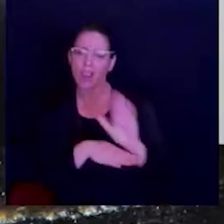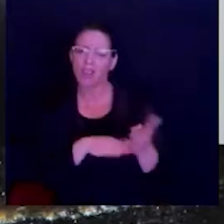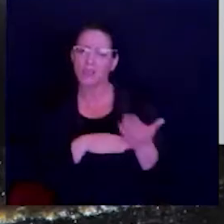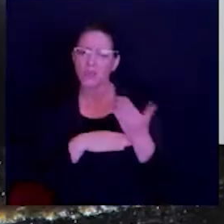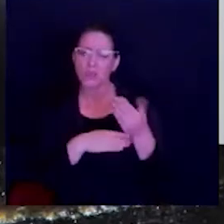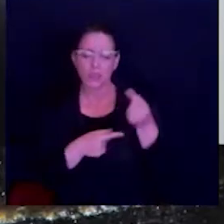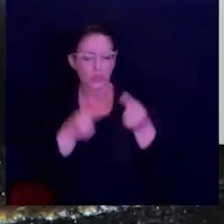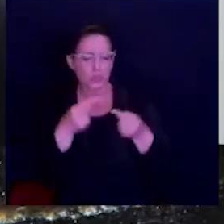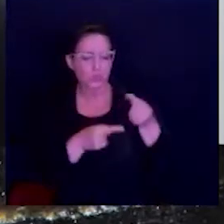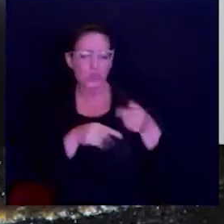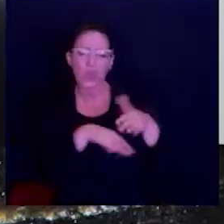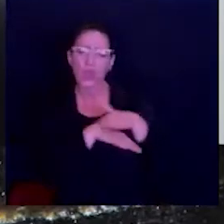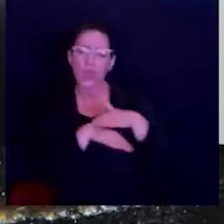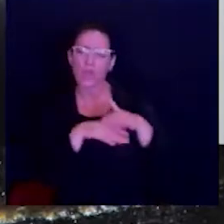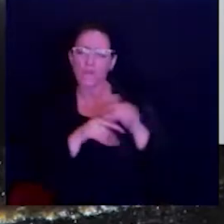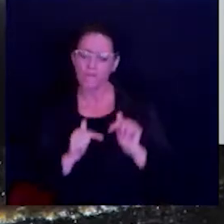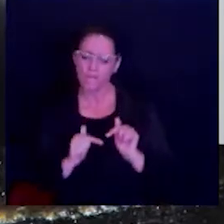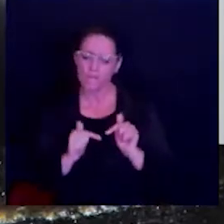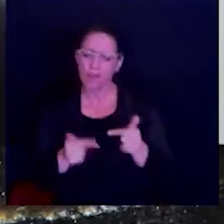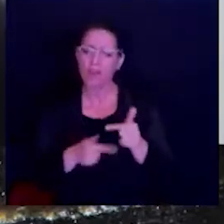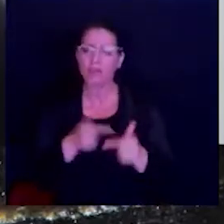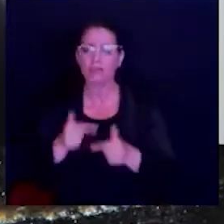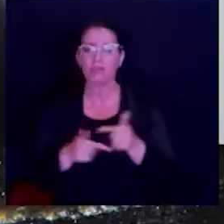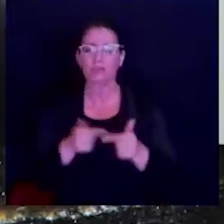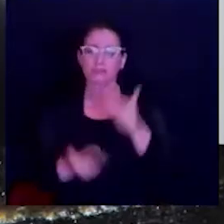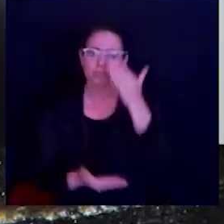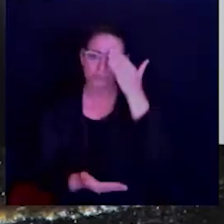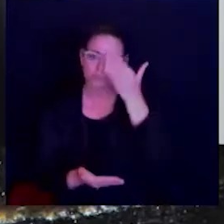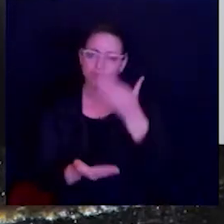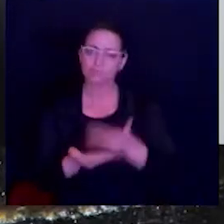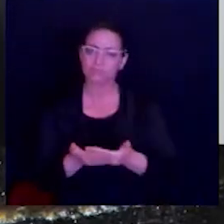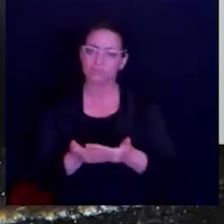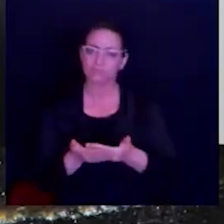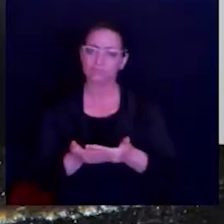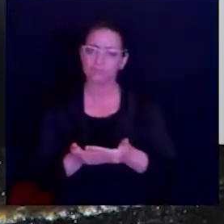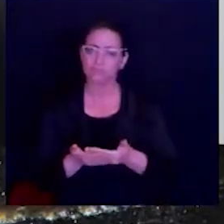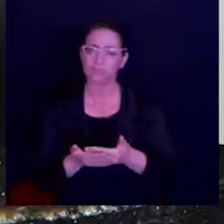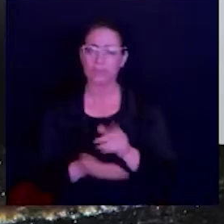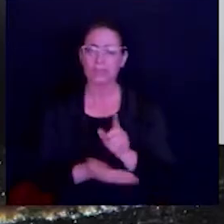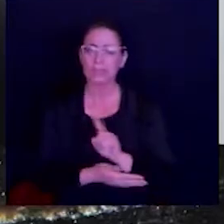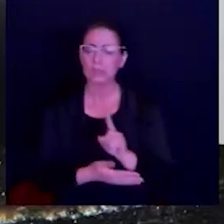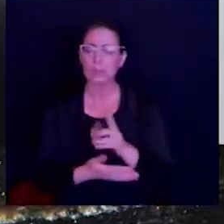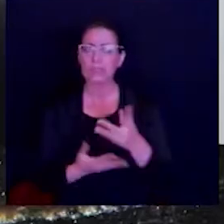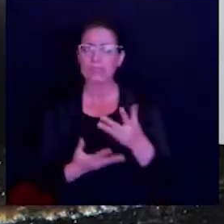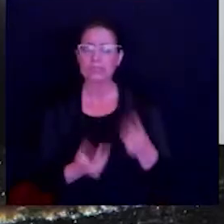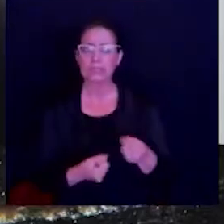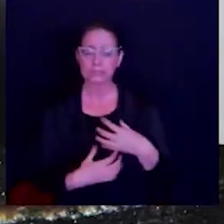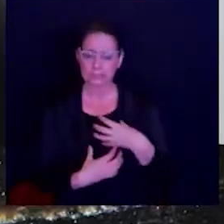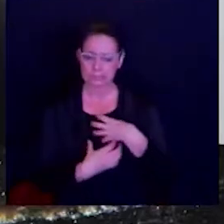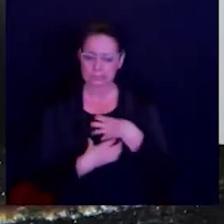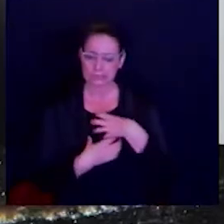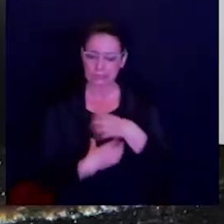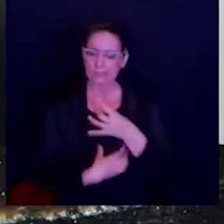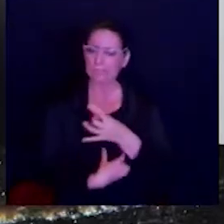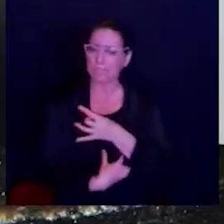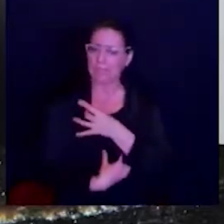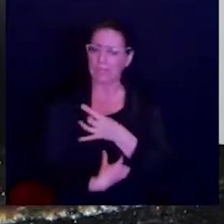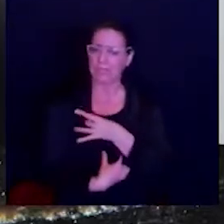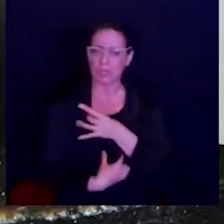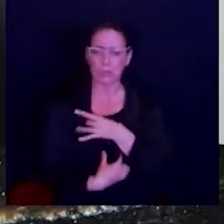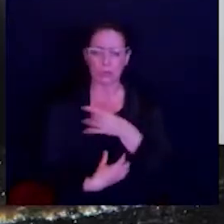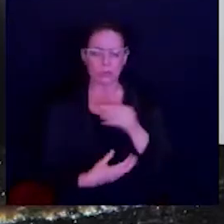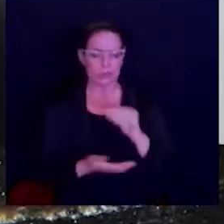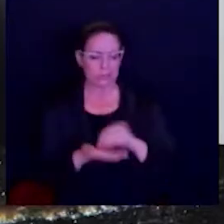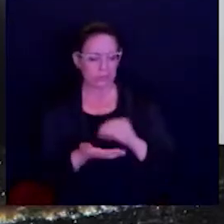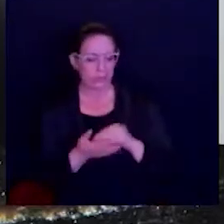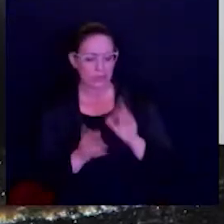discutam e trabalhem fortemente no que acreditam. Não permitam que o sentimento de medo, falta de esperança